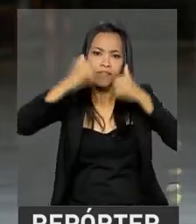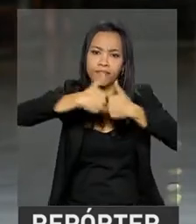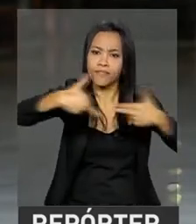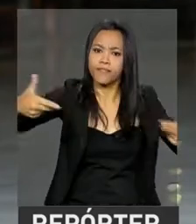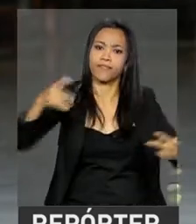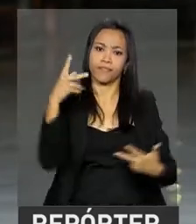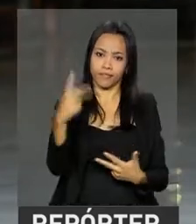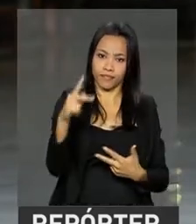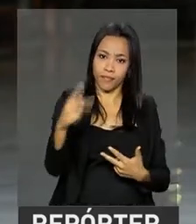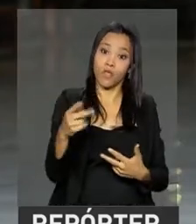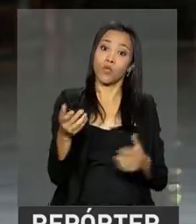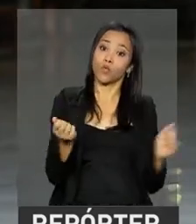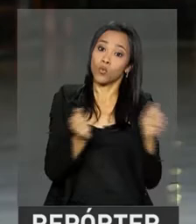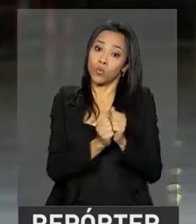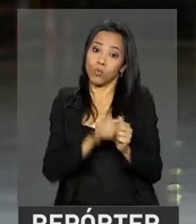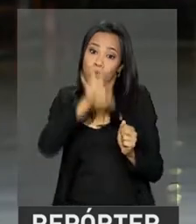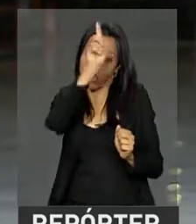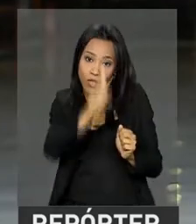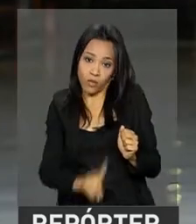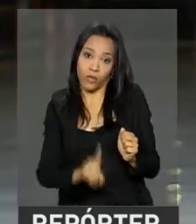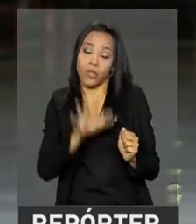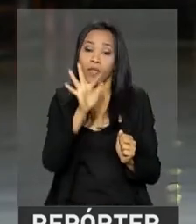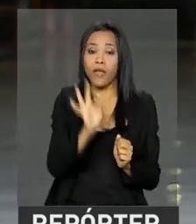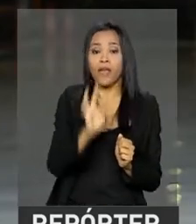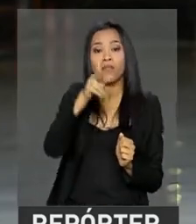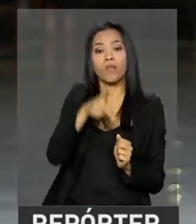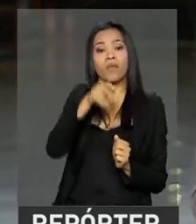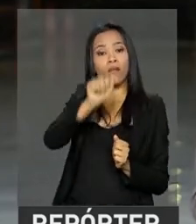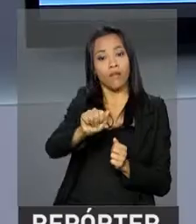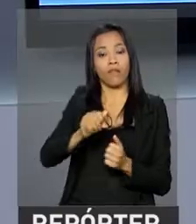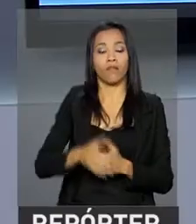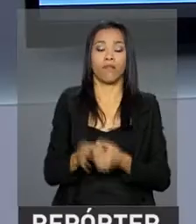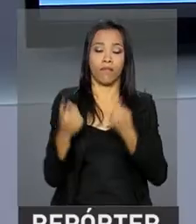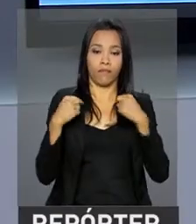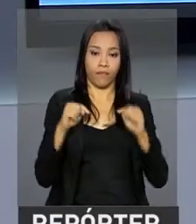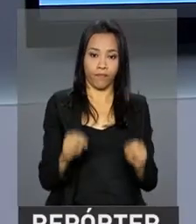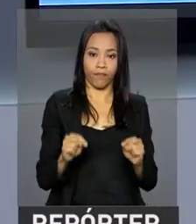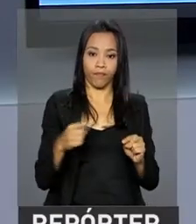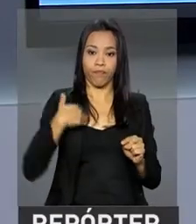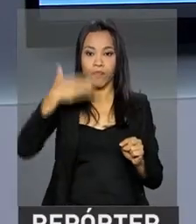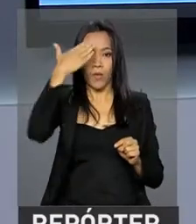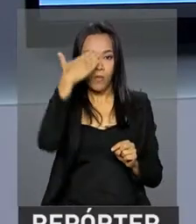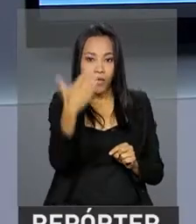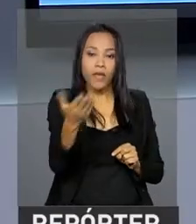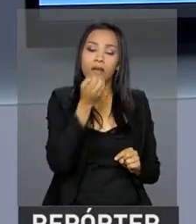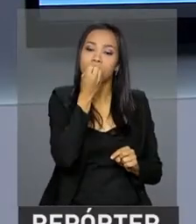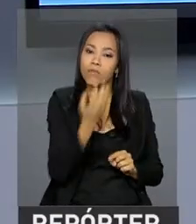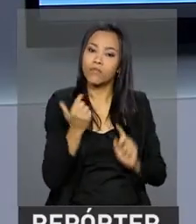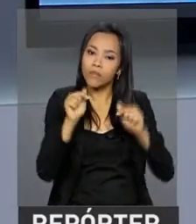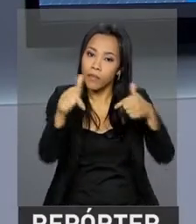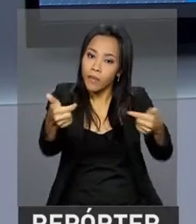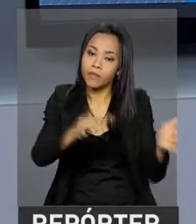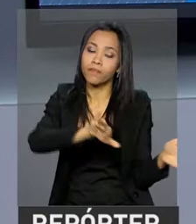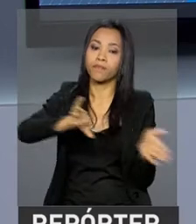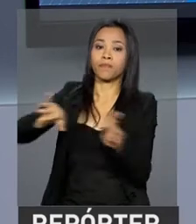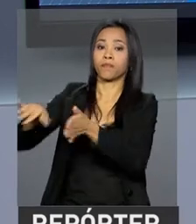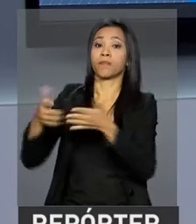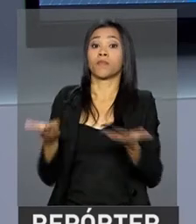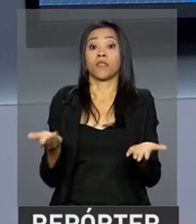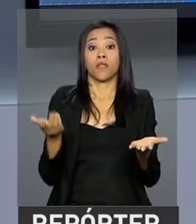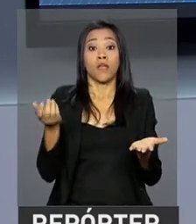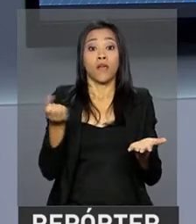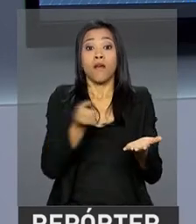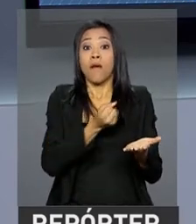a diretoria da FPA. Volto com você no estúdio, Carolina. Obrigada, João Pedro. Bom trabalho para você. O número